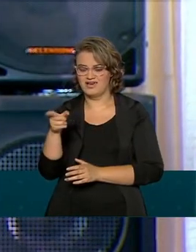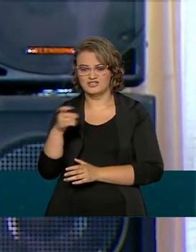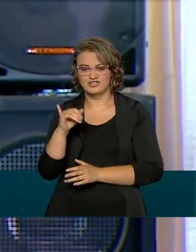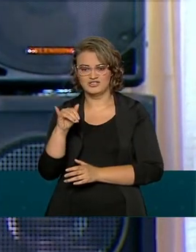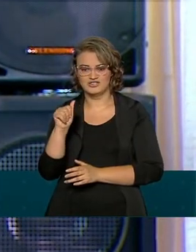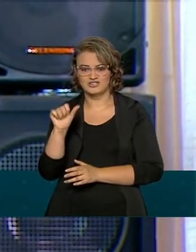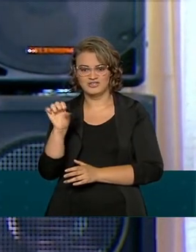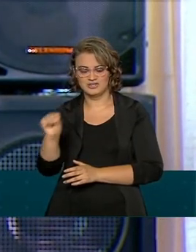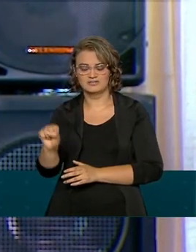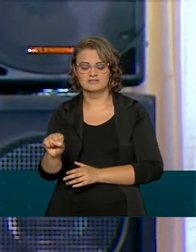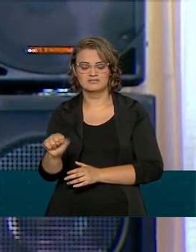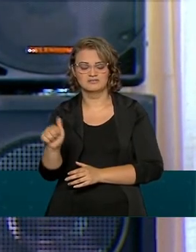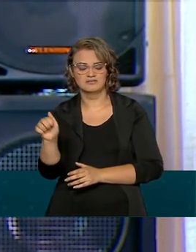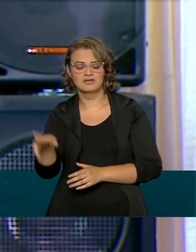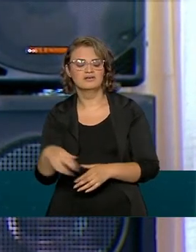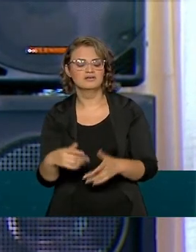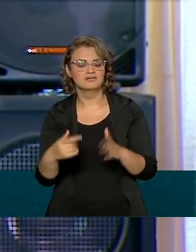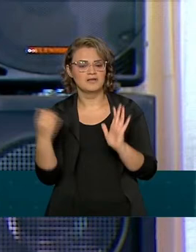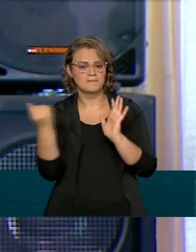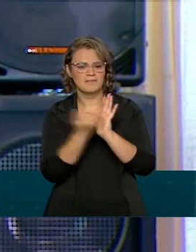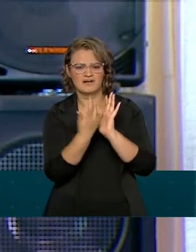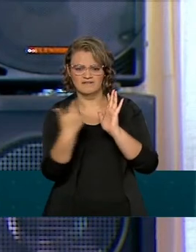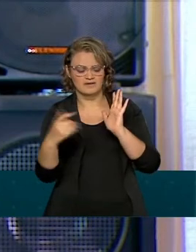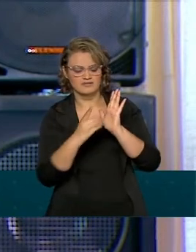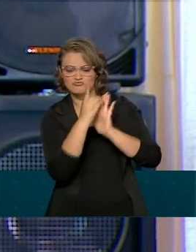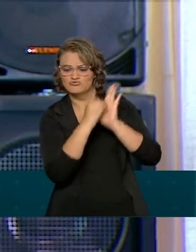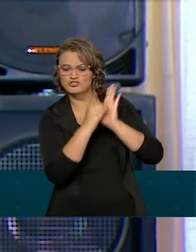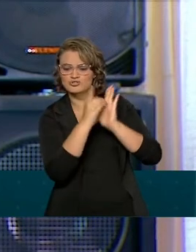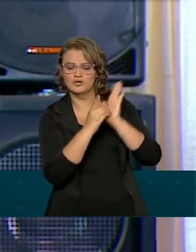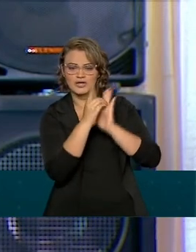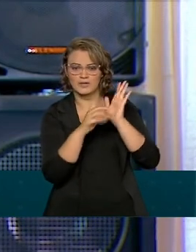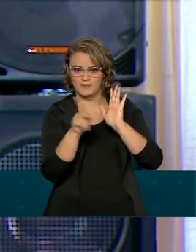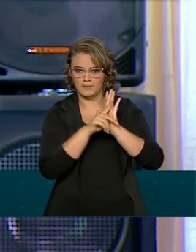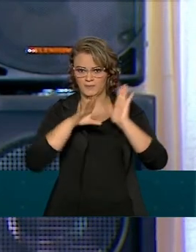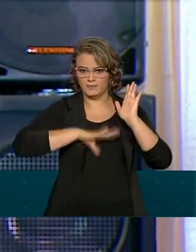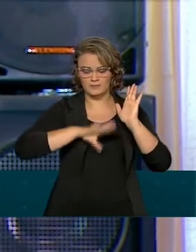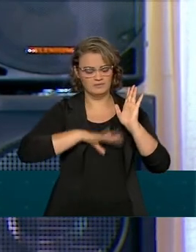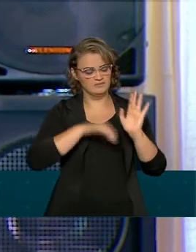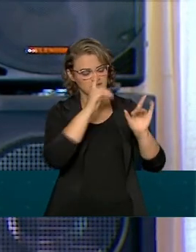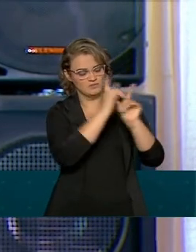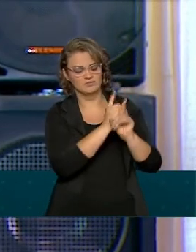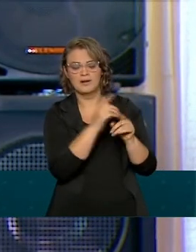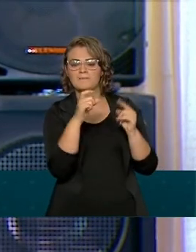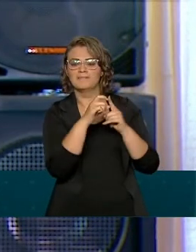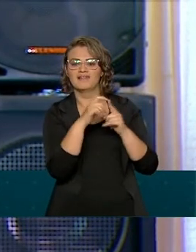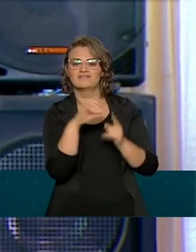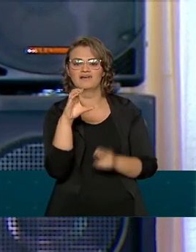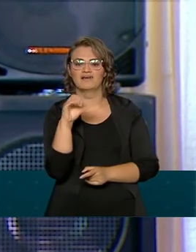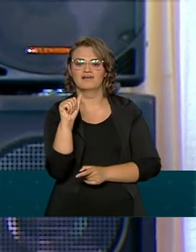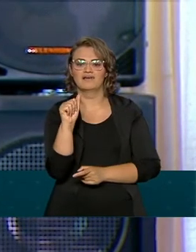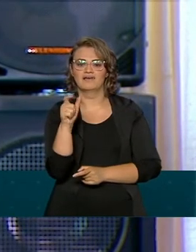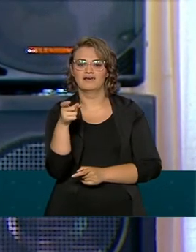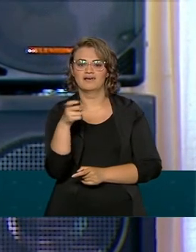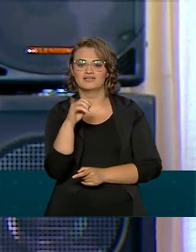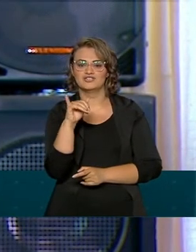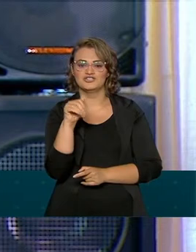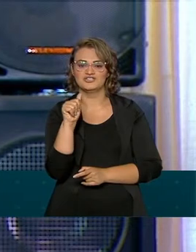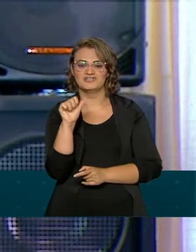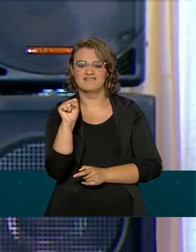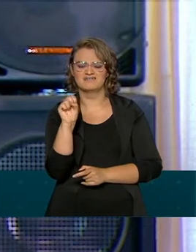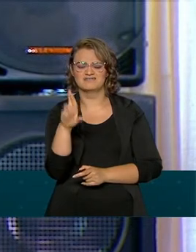nos mais renovar renomados dicionários da língua portuguesa Caxias um